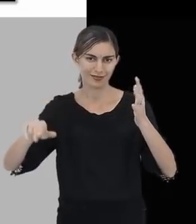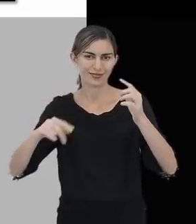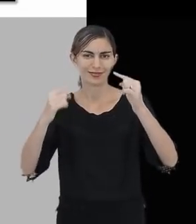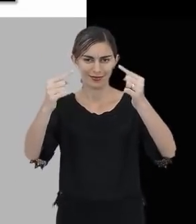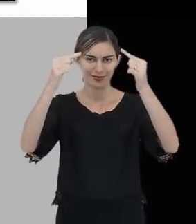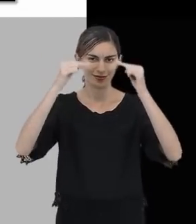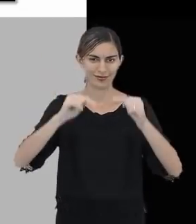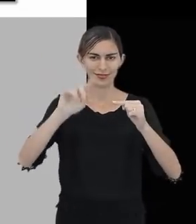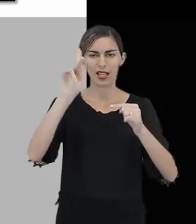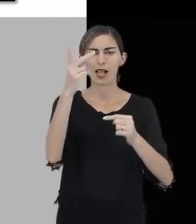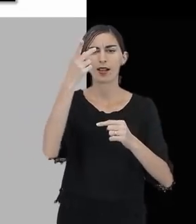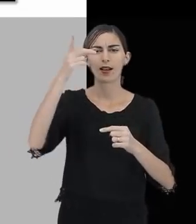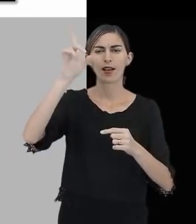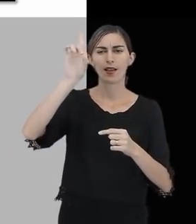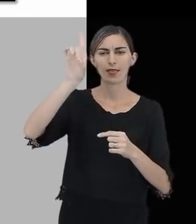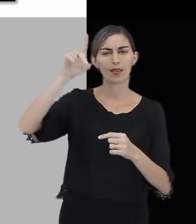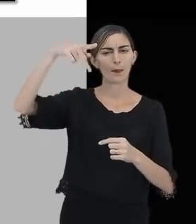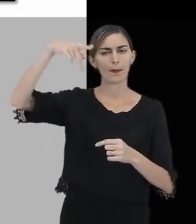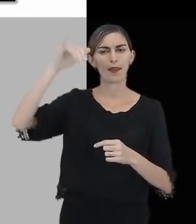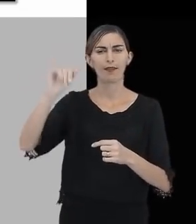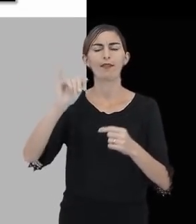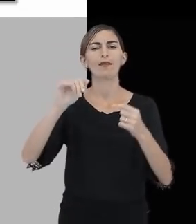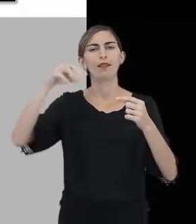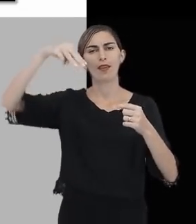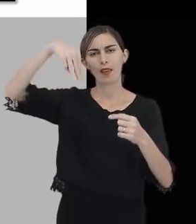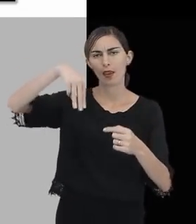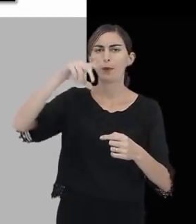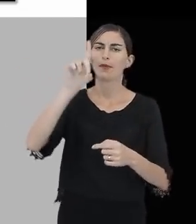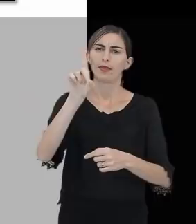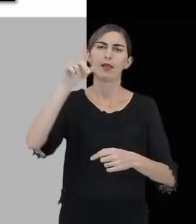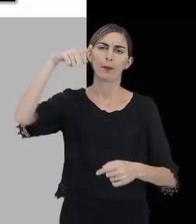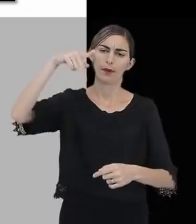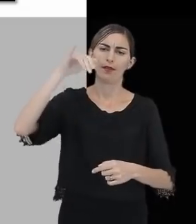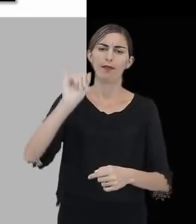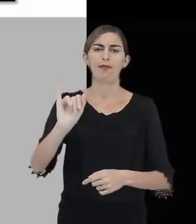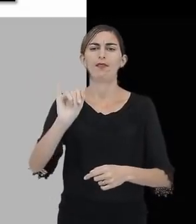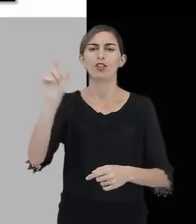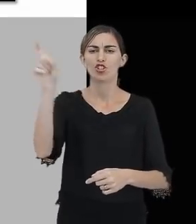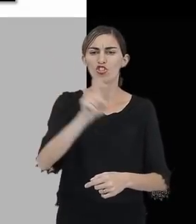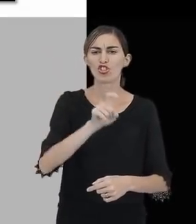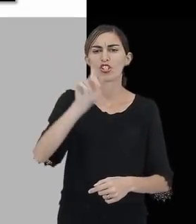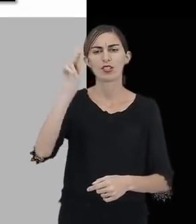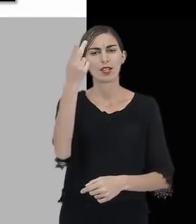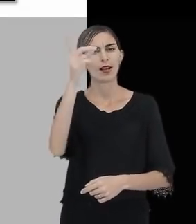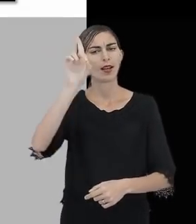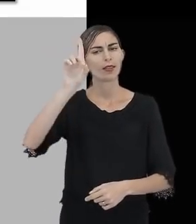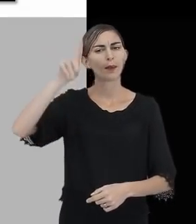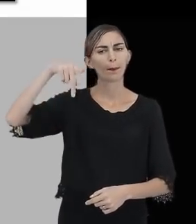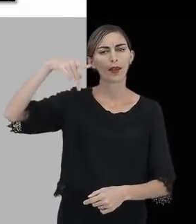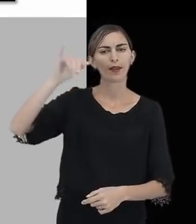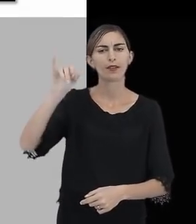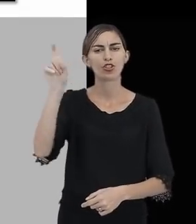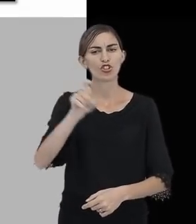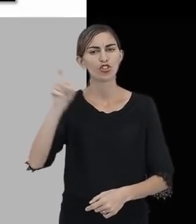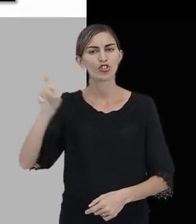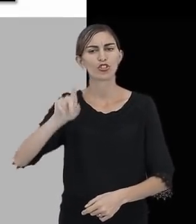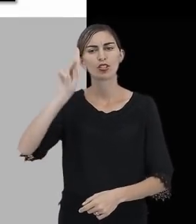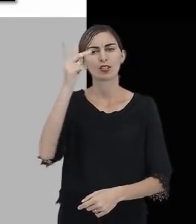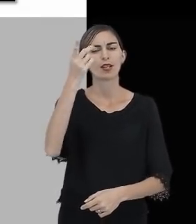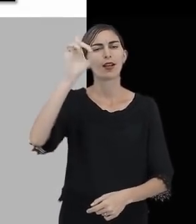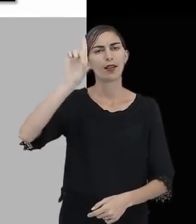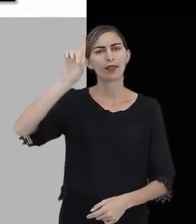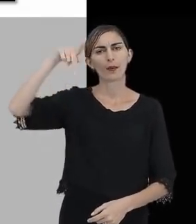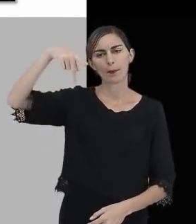tem Drawable HDPI, Drawable MDPI, XHDPI, XXHDPI.